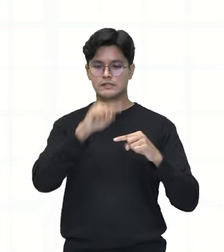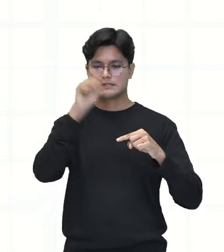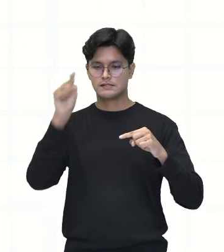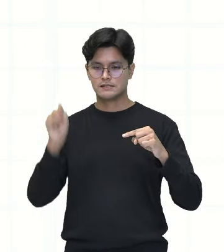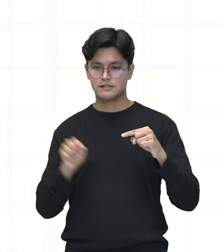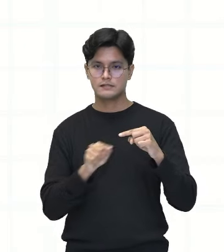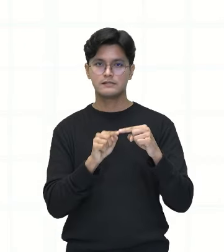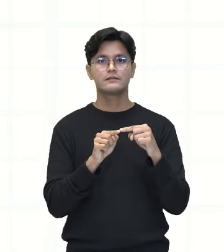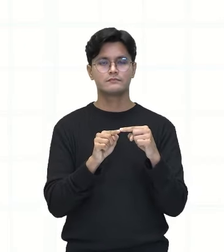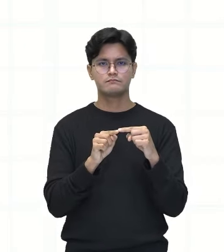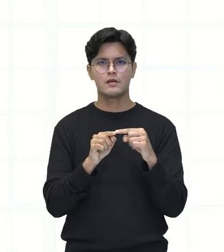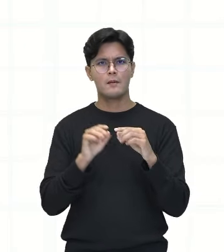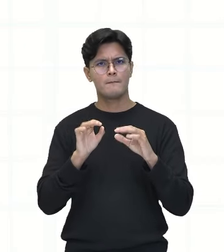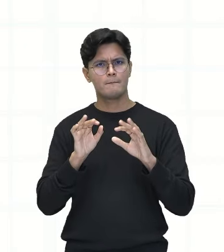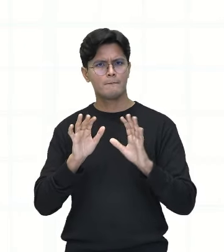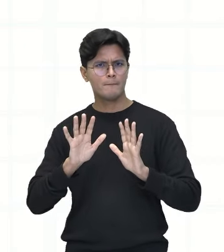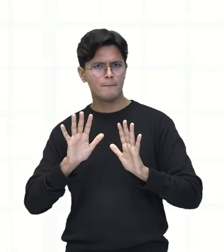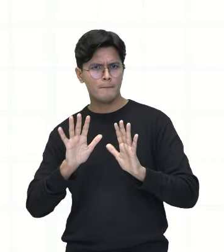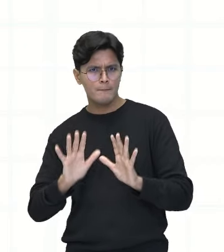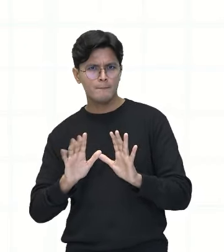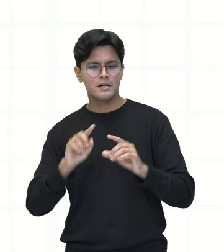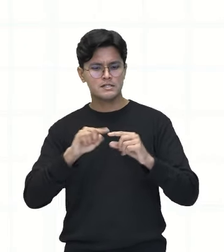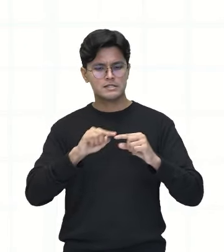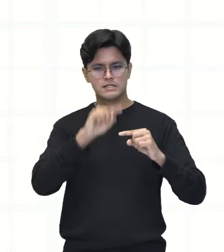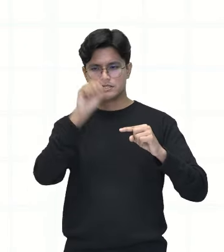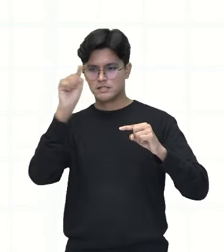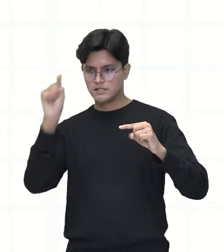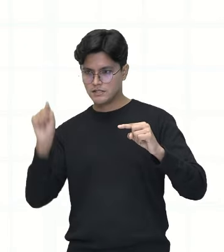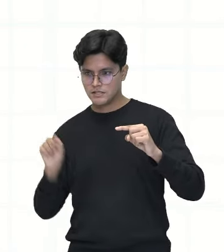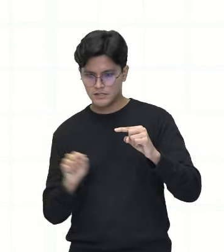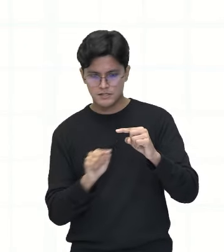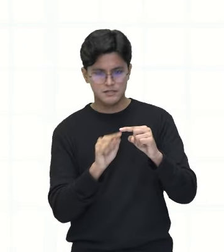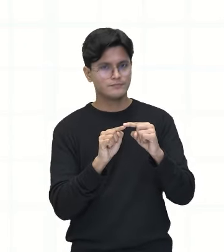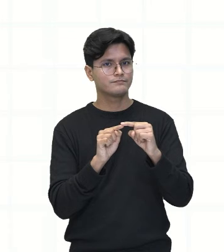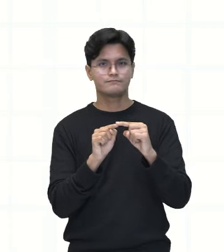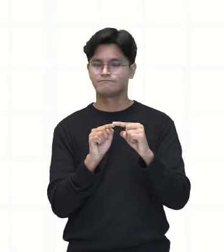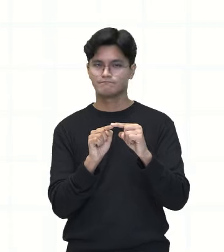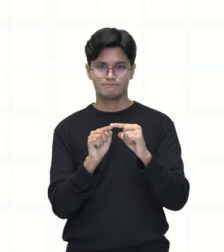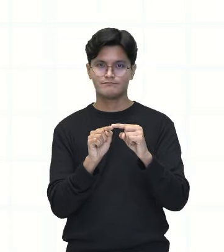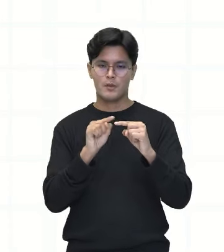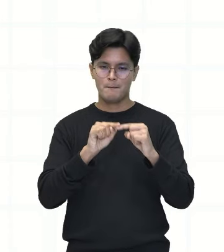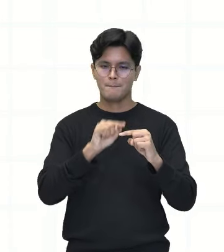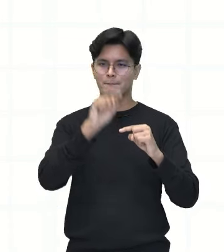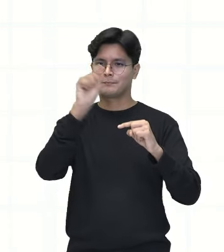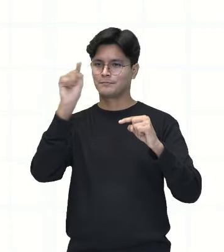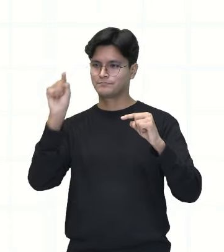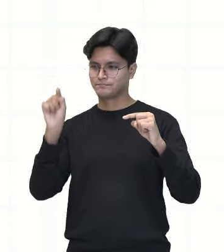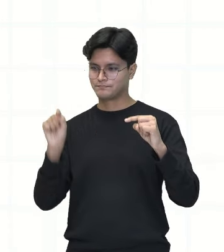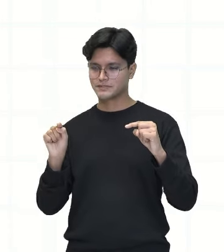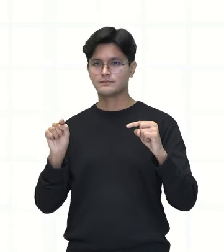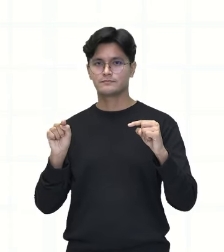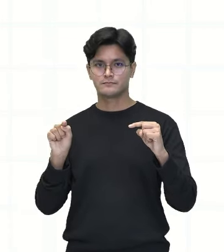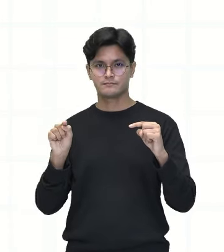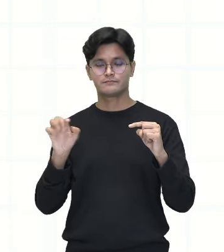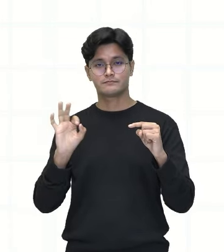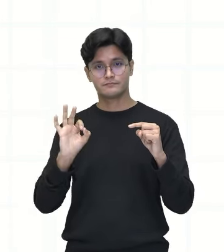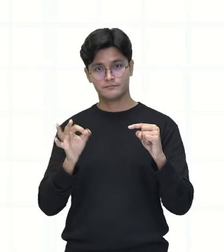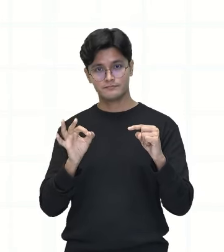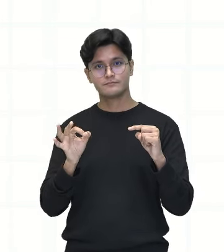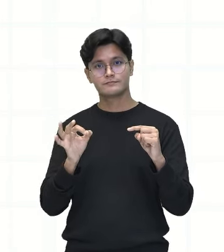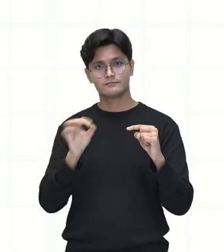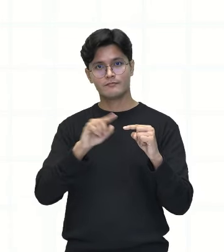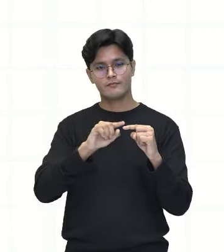está completo quando eu coloco um semi na frente? Não, ele é um semicírculo. Ele não é um círculo completo, ele está